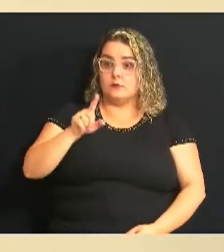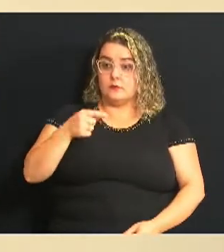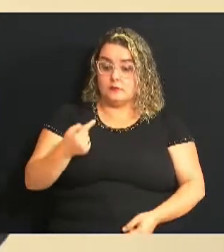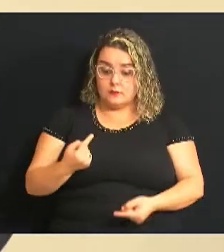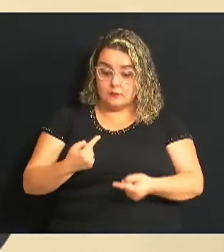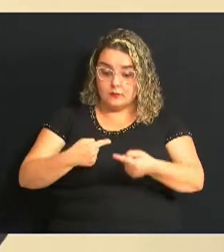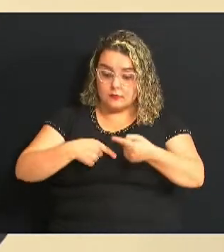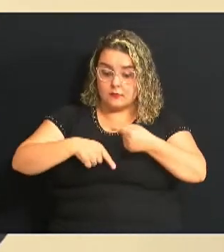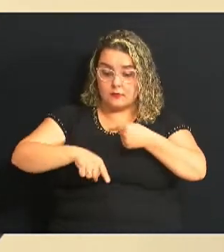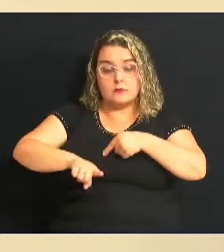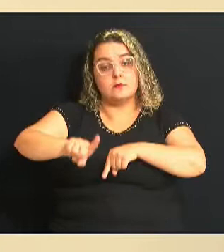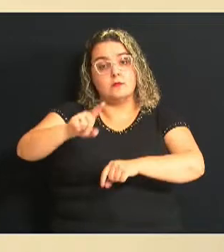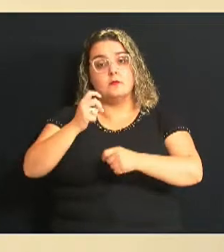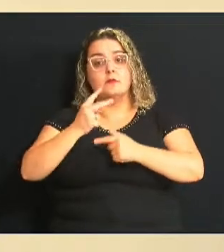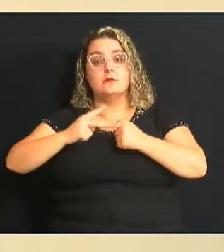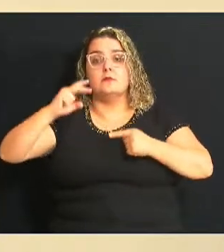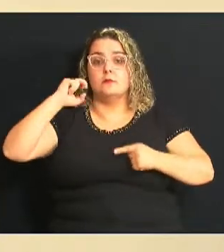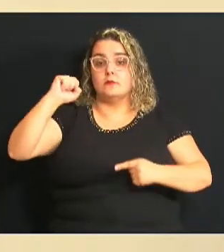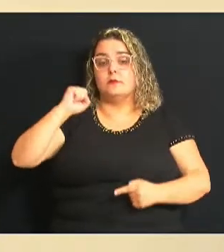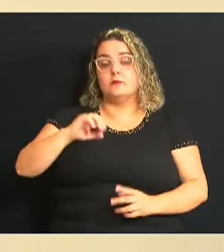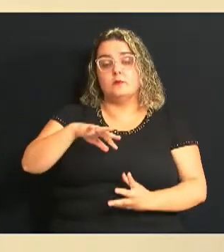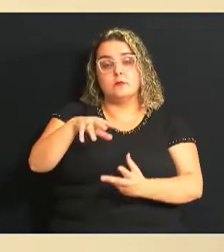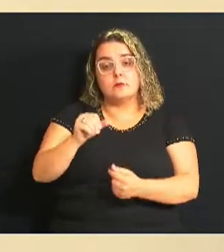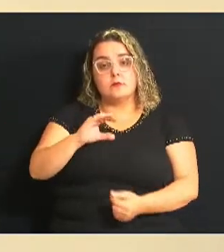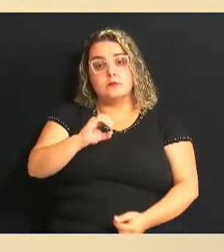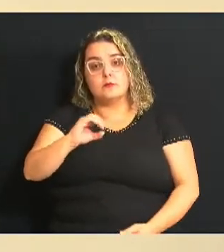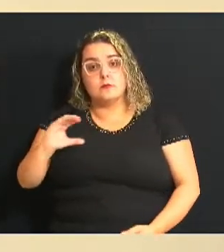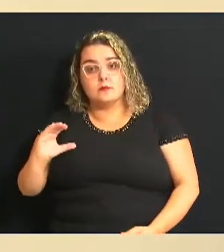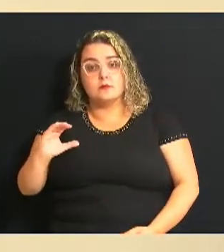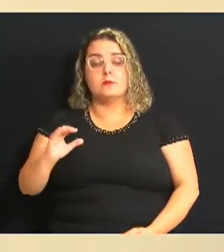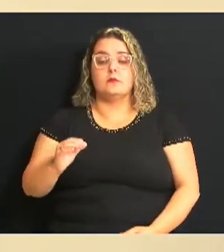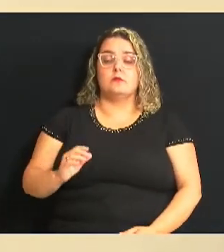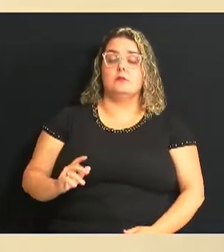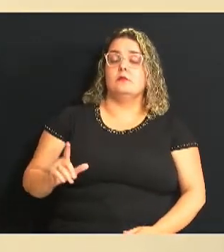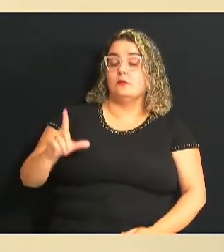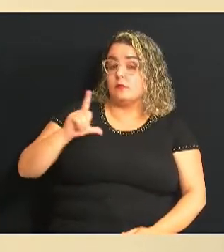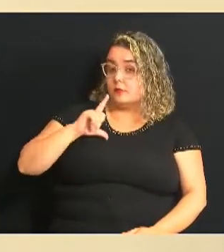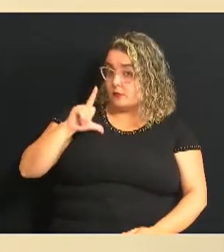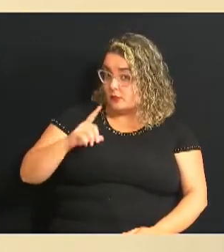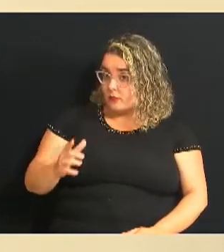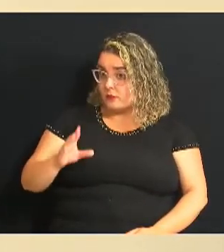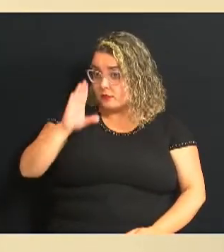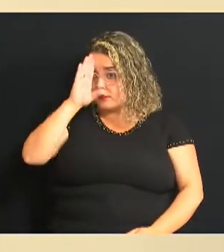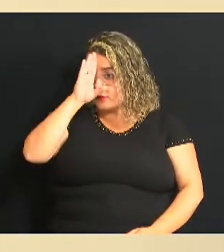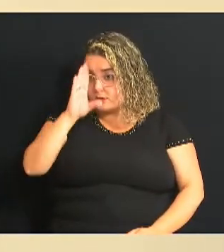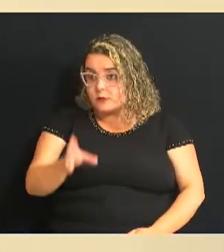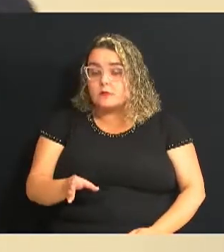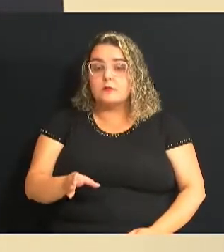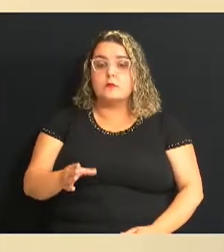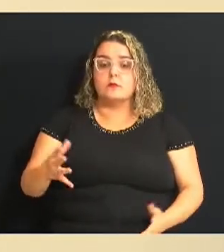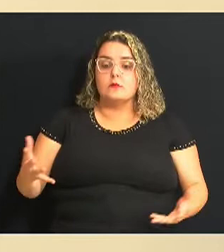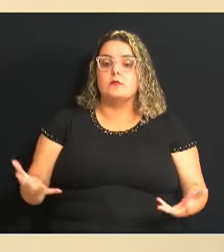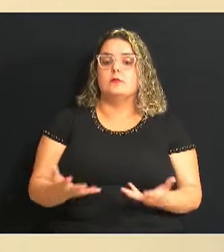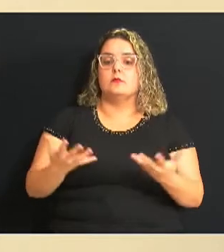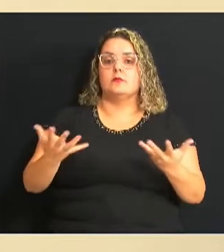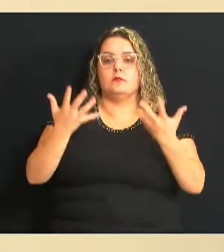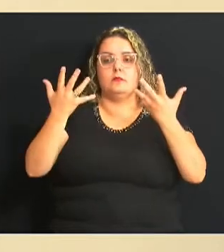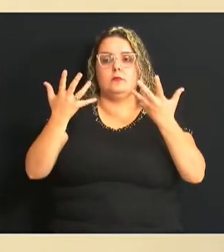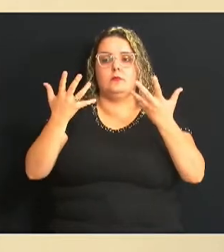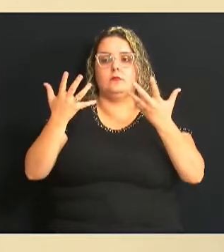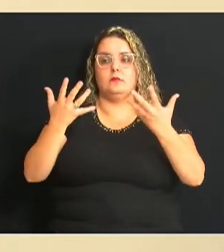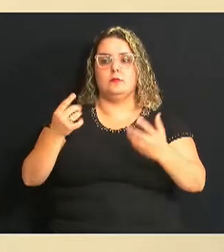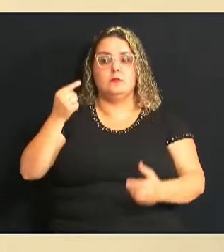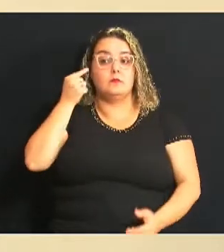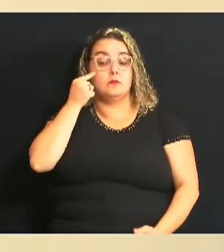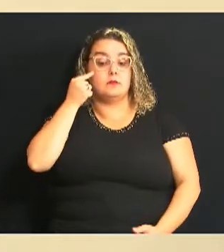o mundo ocidental obteve, tendo como o principal, o iniciador, a gênese da